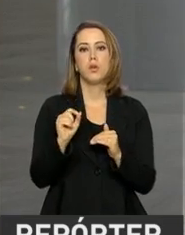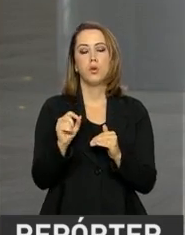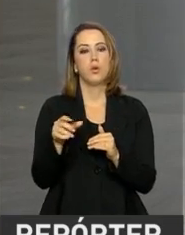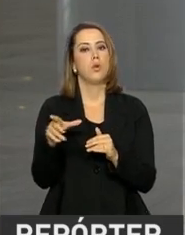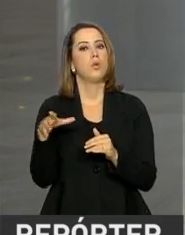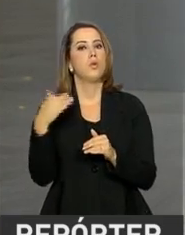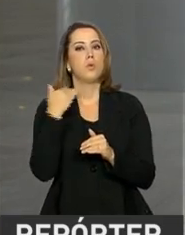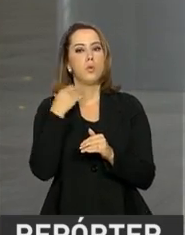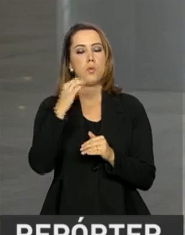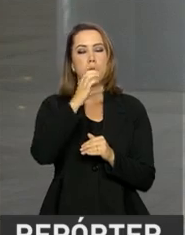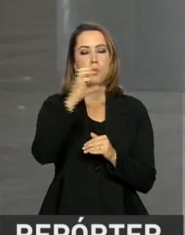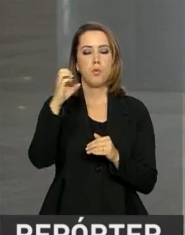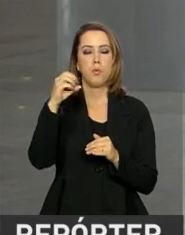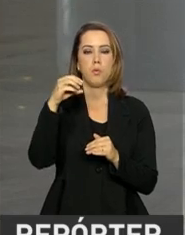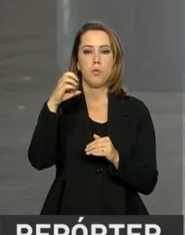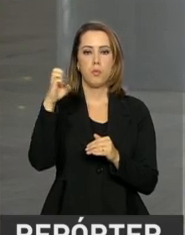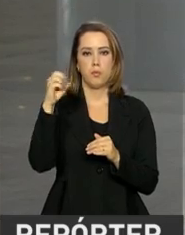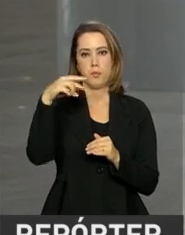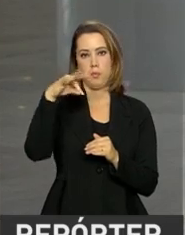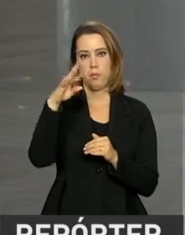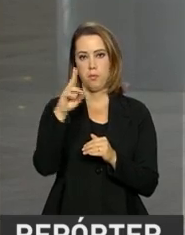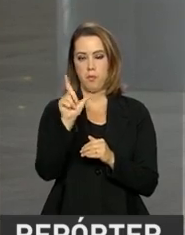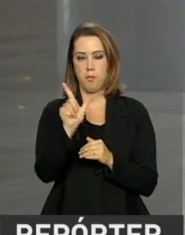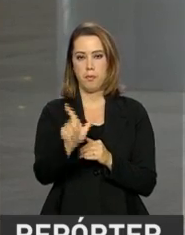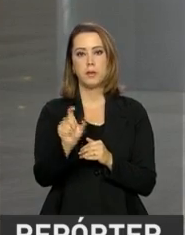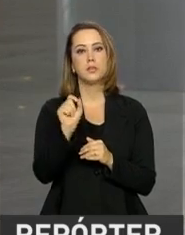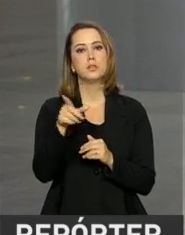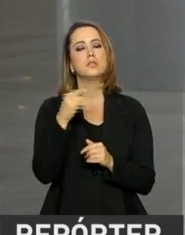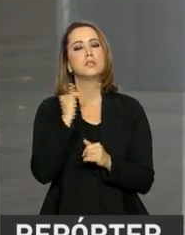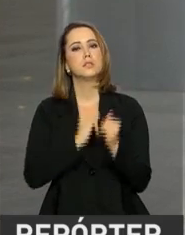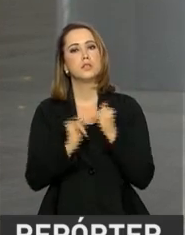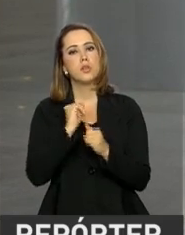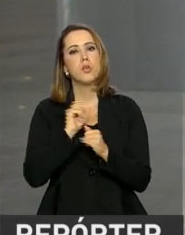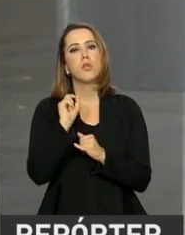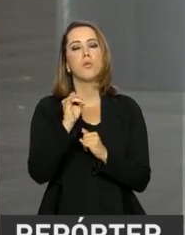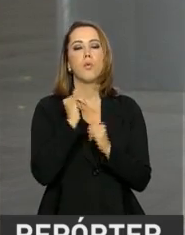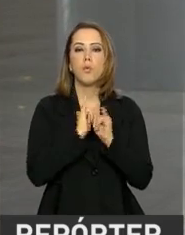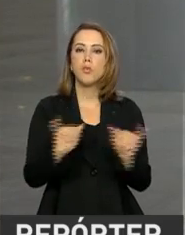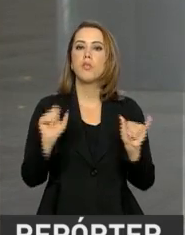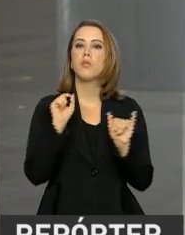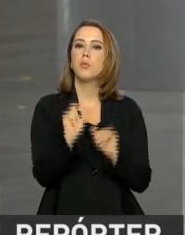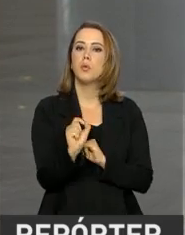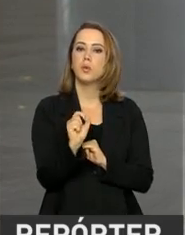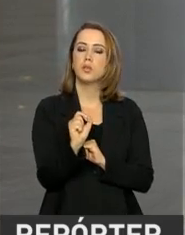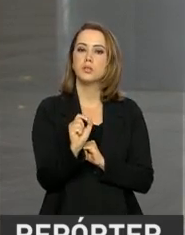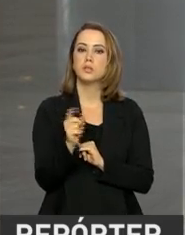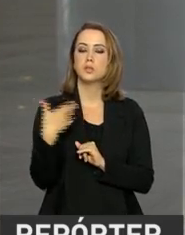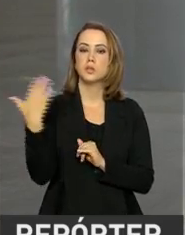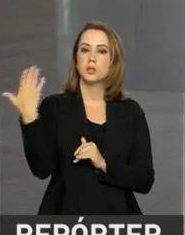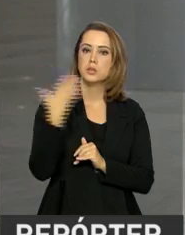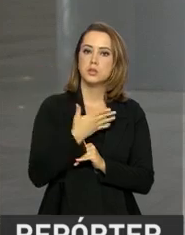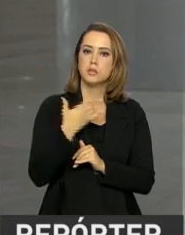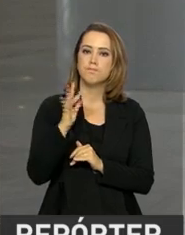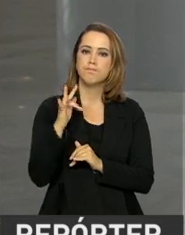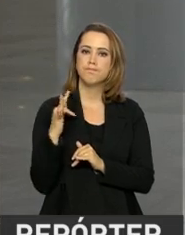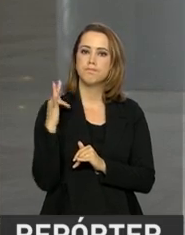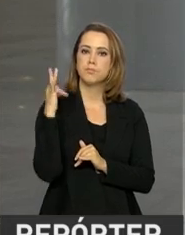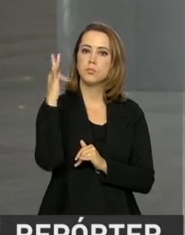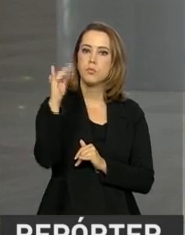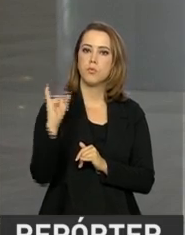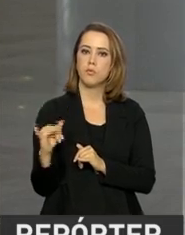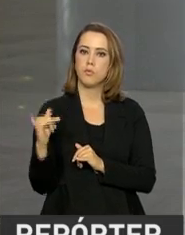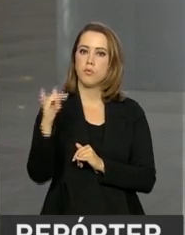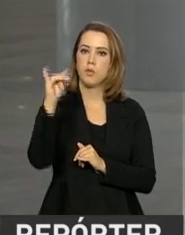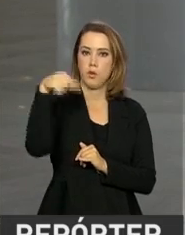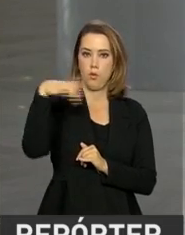boletim focos que ouve semanalmente as 100 maiores instituições financeiras do país traz uma projeção para a inflação